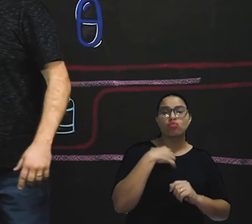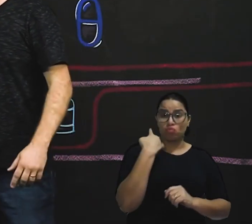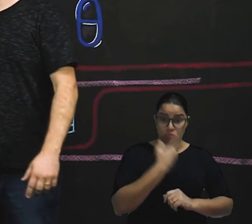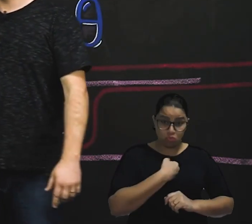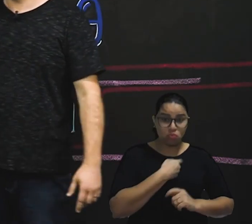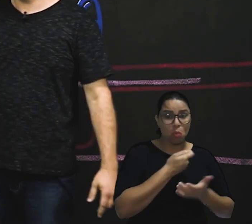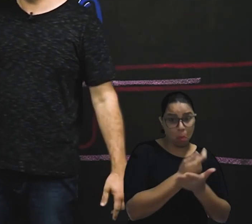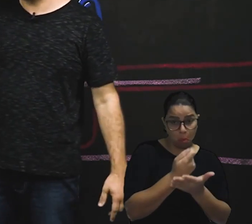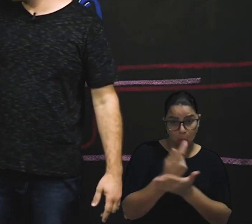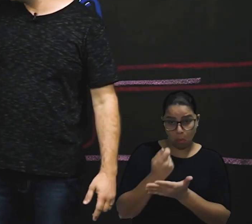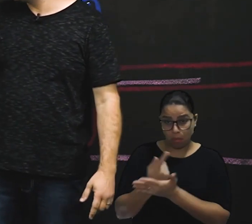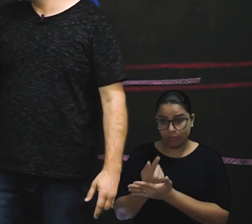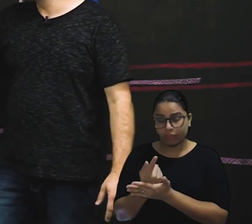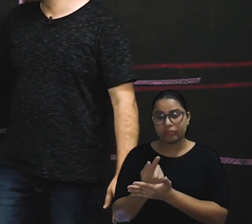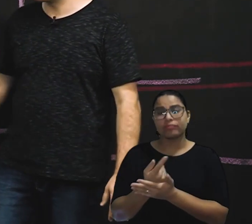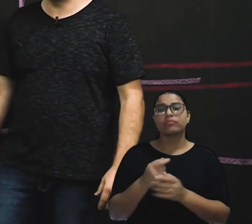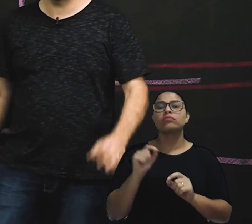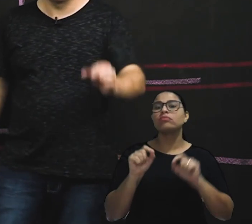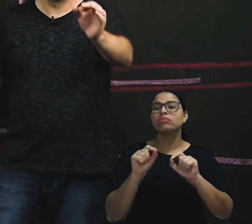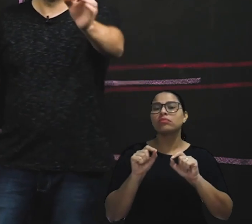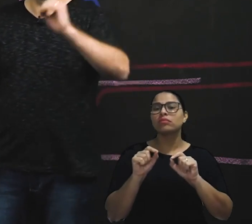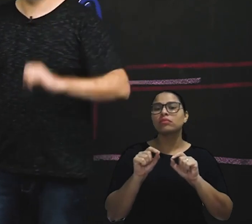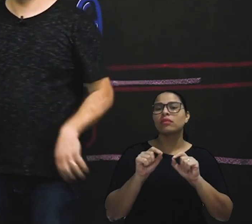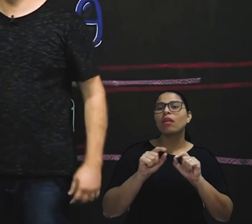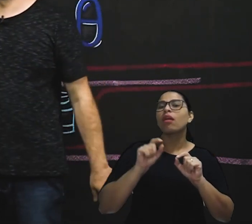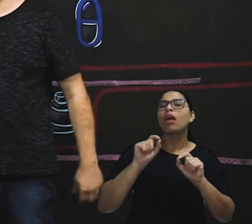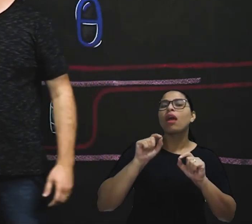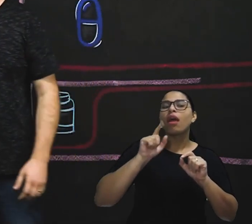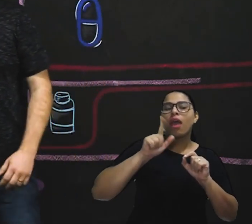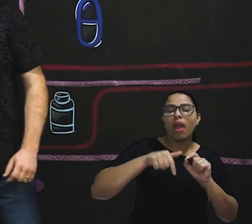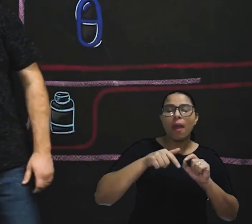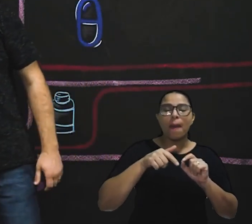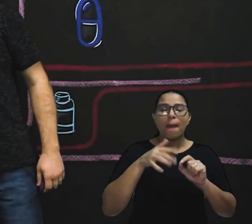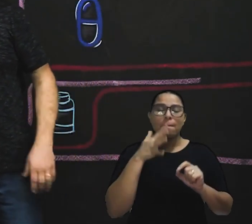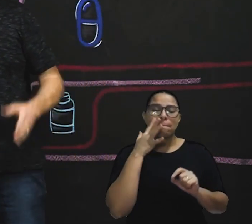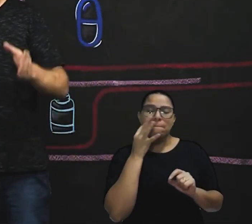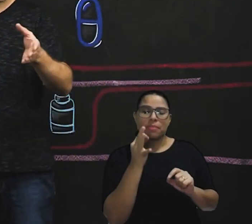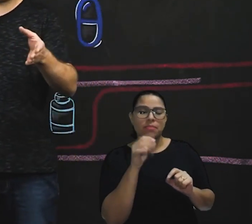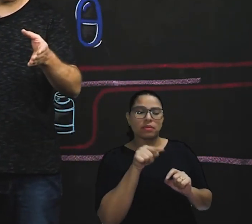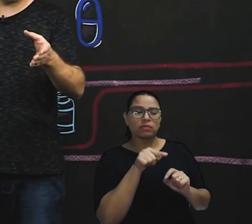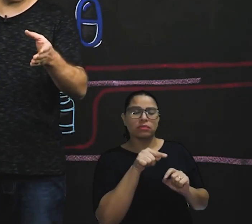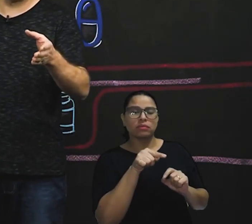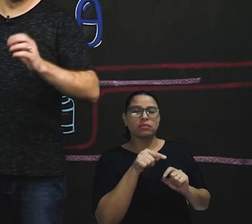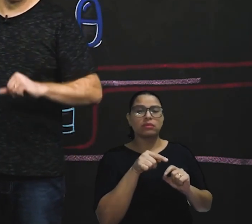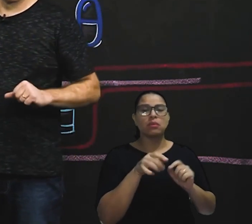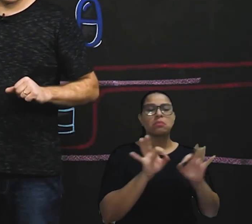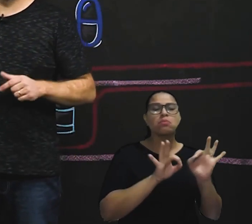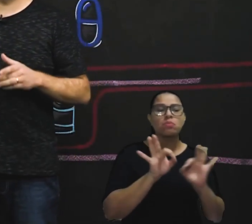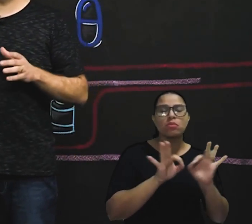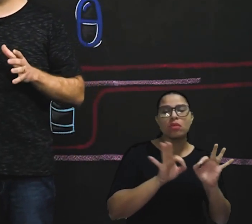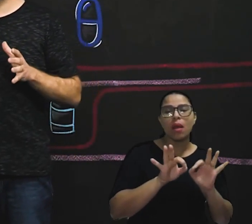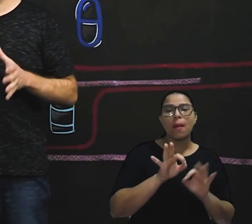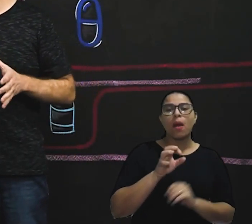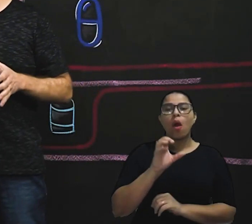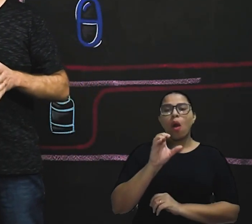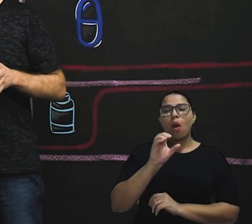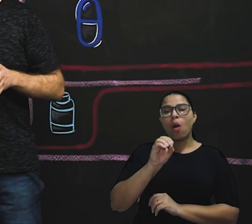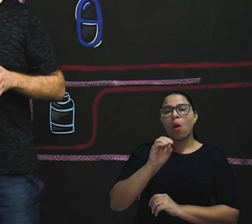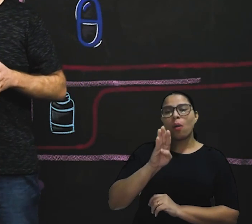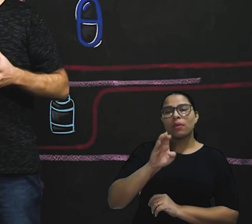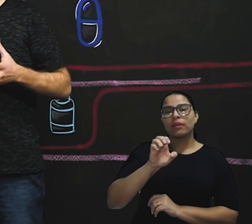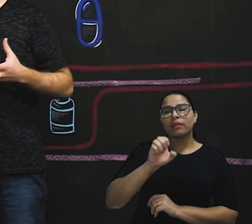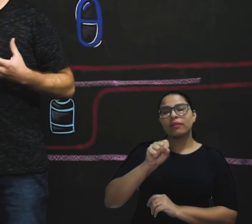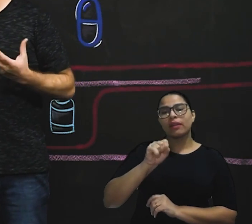a obsolescência programada e a obsolescência perceptiva. Começamos com a obsolescência programada. A obsolescência